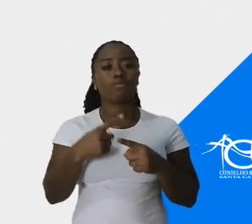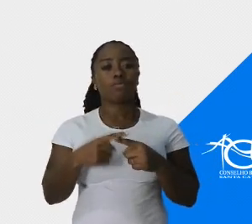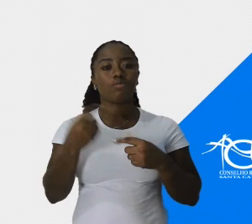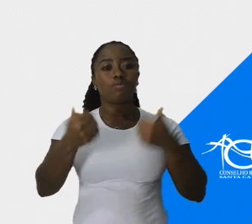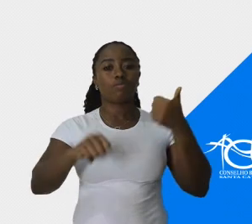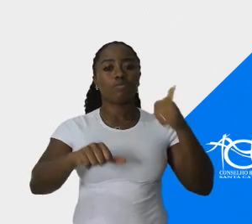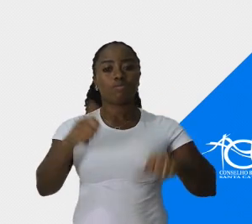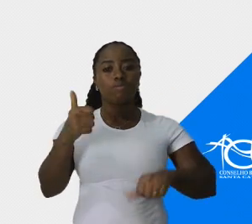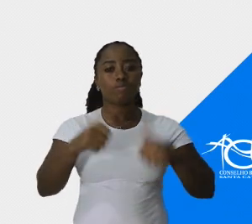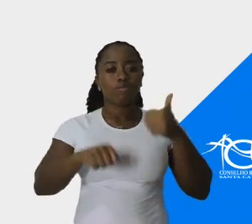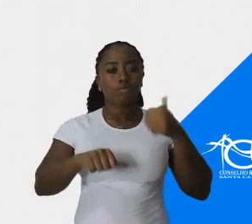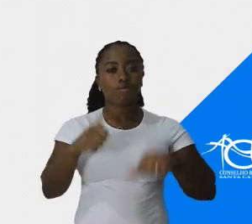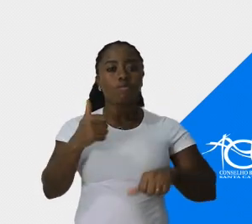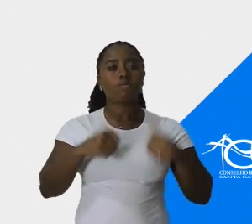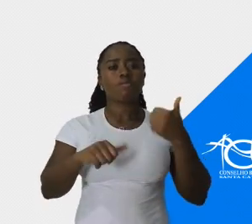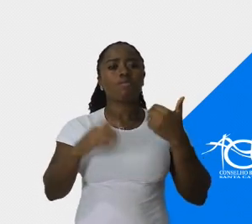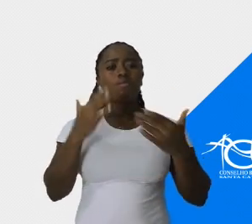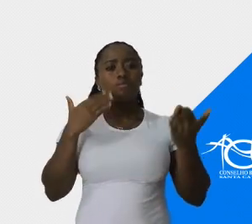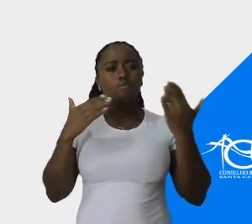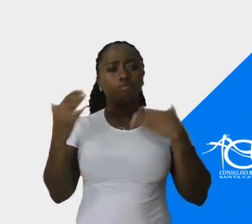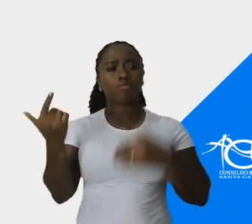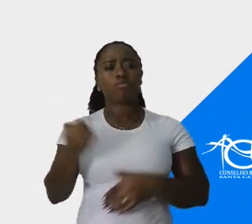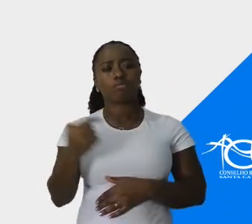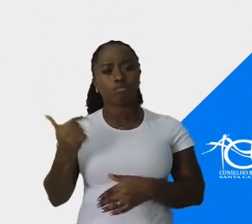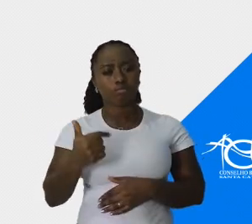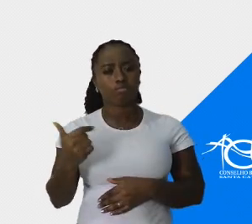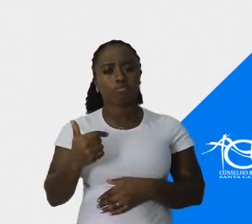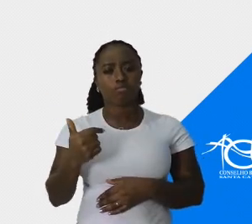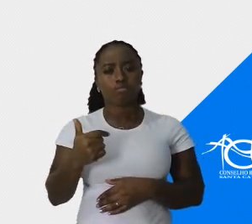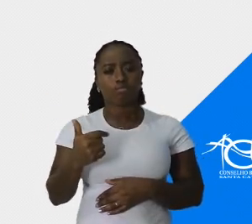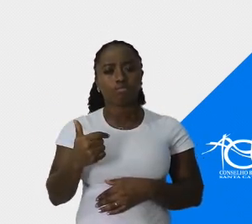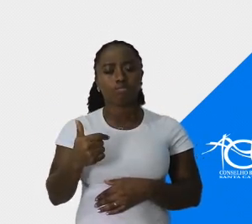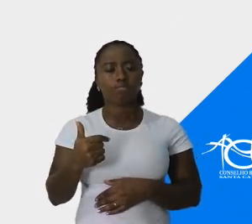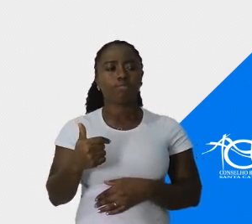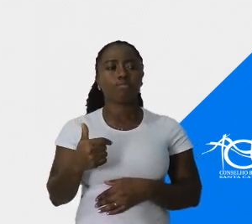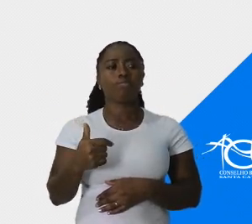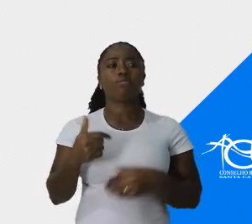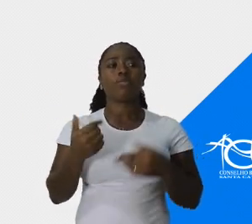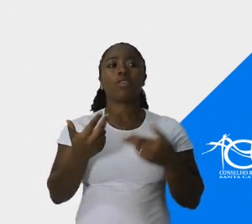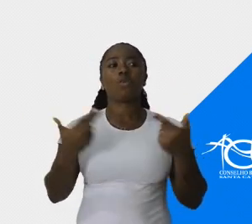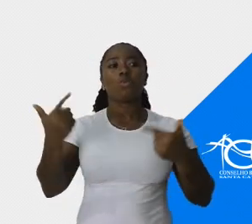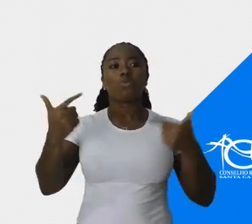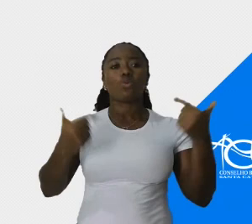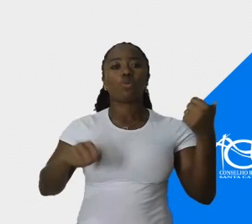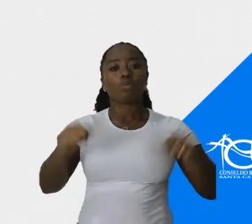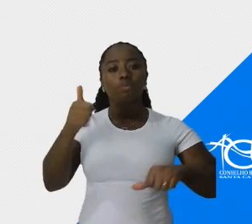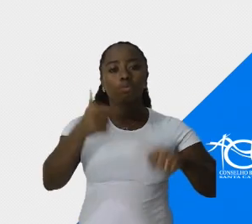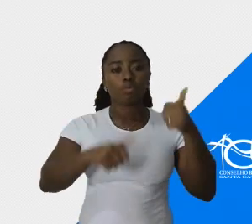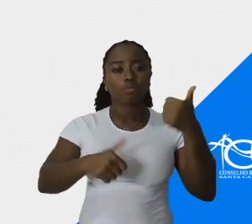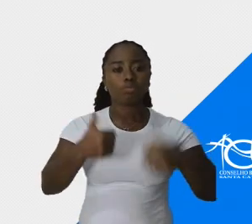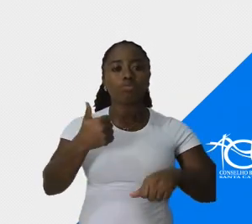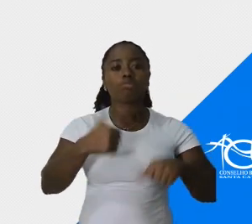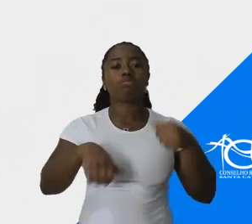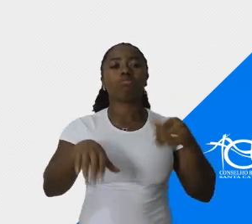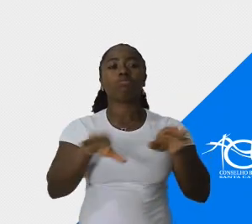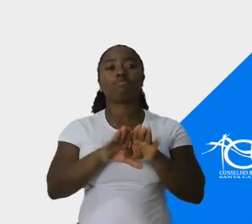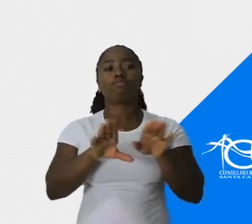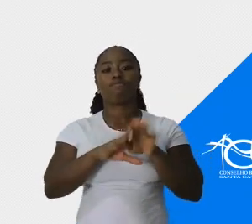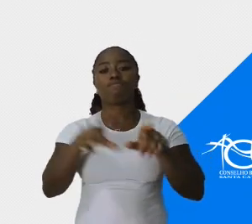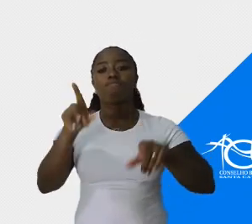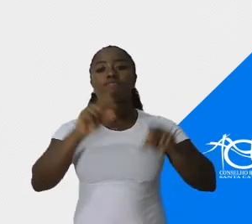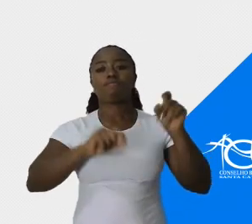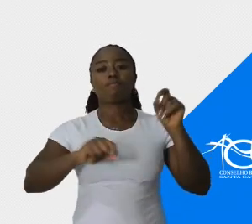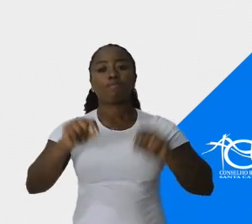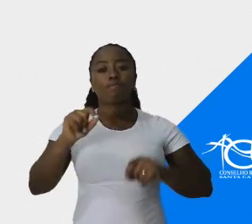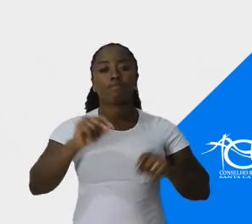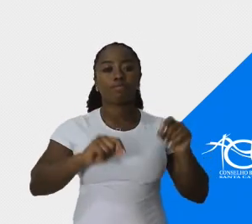e utilizar a avaliação psicológica do trânsito em processo de tratamento, algo que ainda é incipiente no Brasil, em que os psicólogos